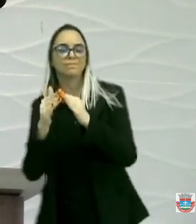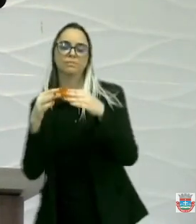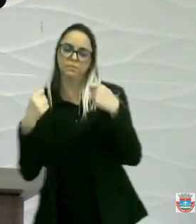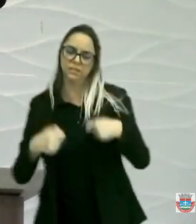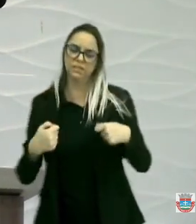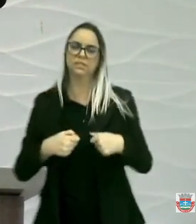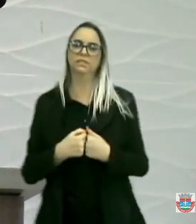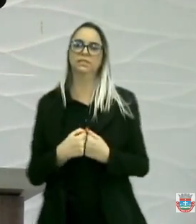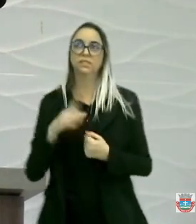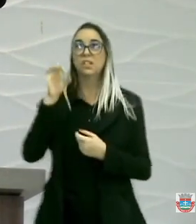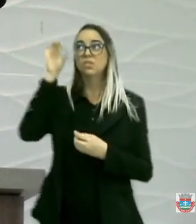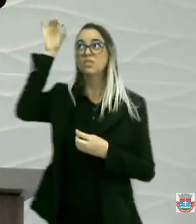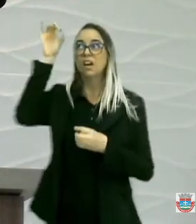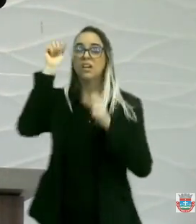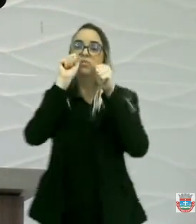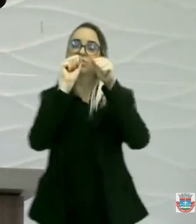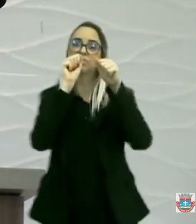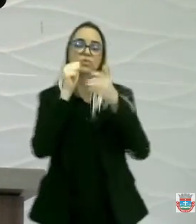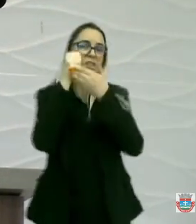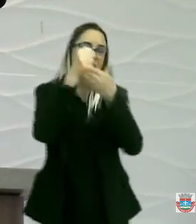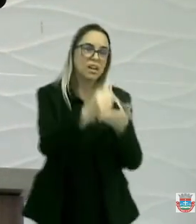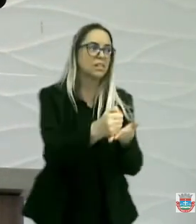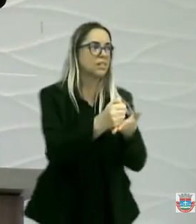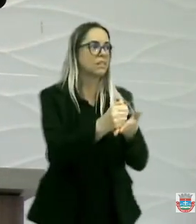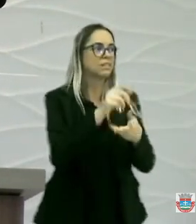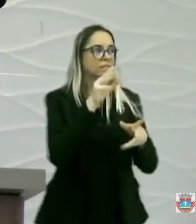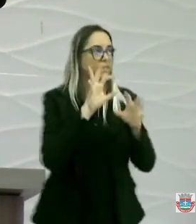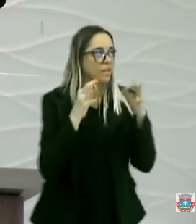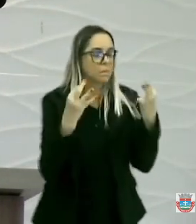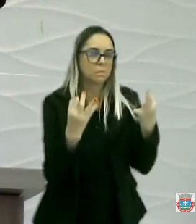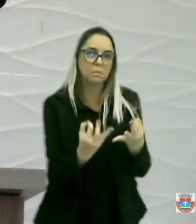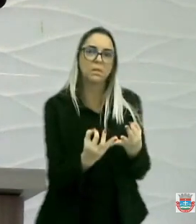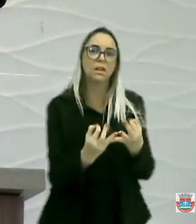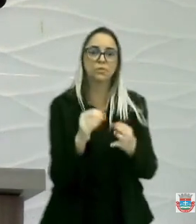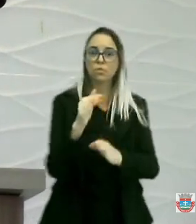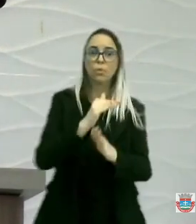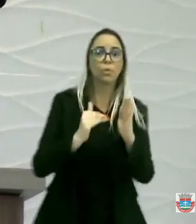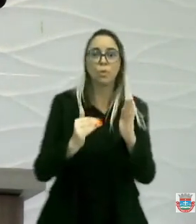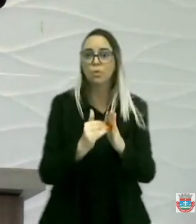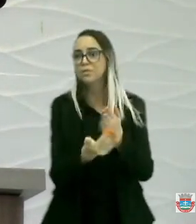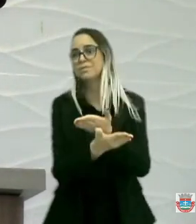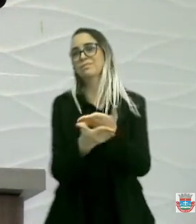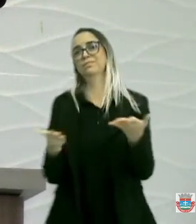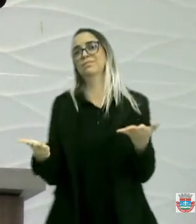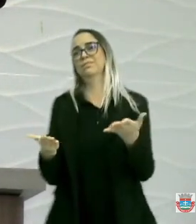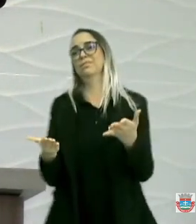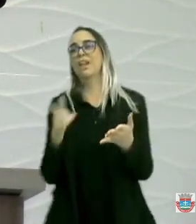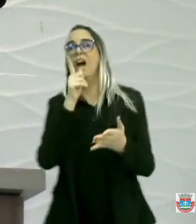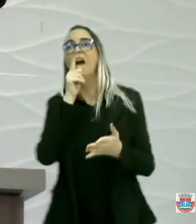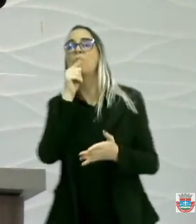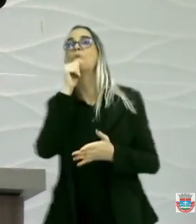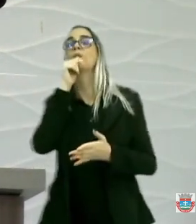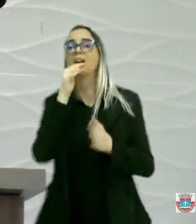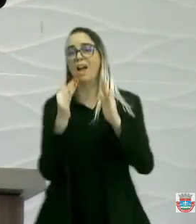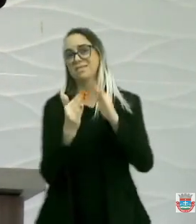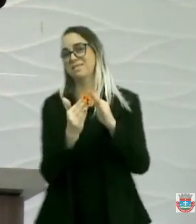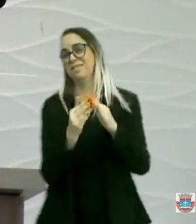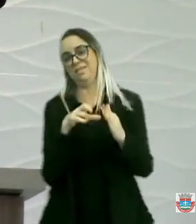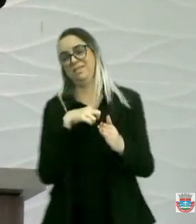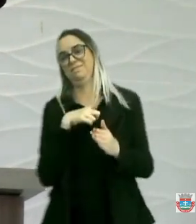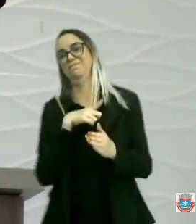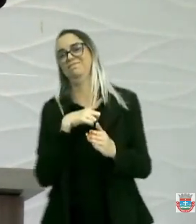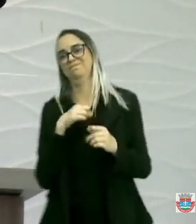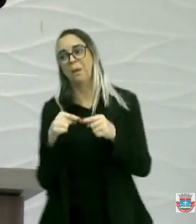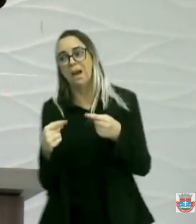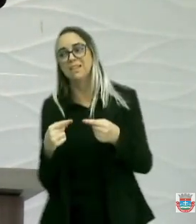ajudasse e todas as famílias daqui de São Bento pudessem receber água na sua torneira, na sua casa. Mas isso vai